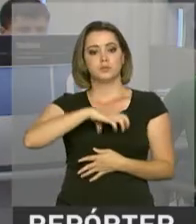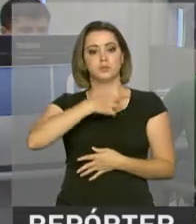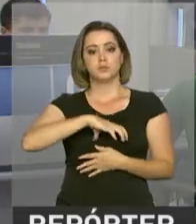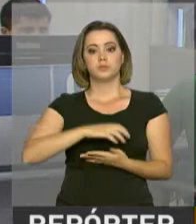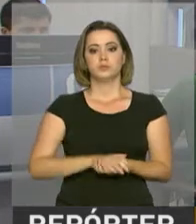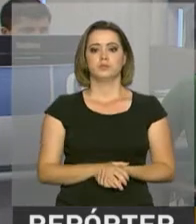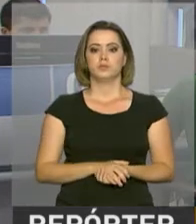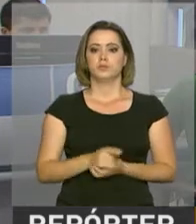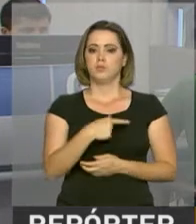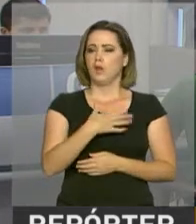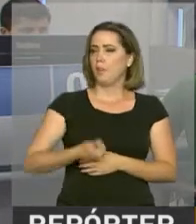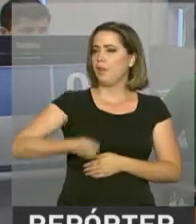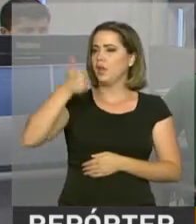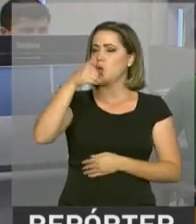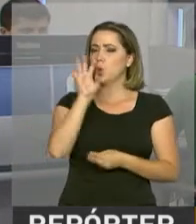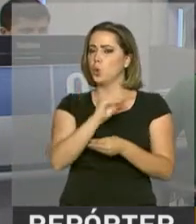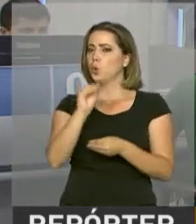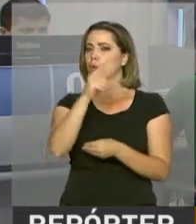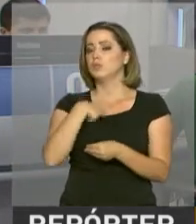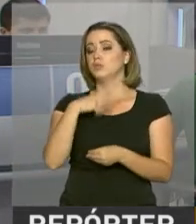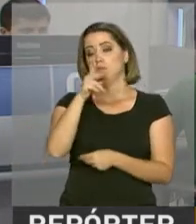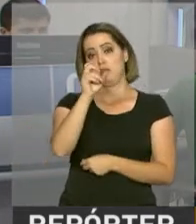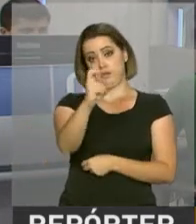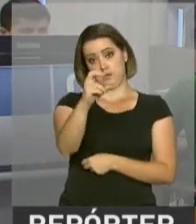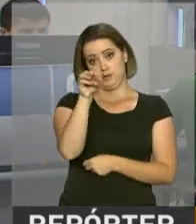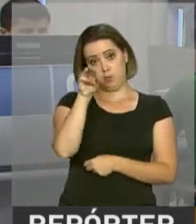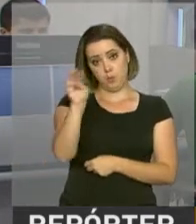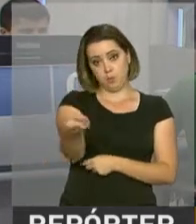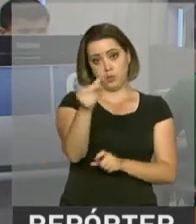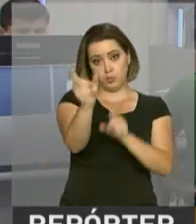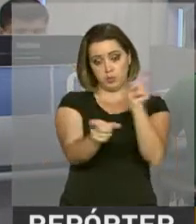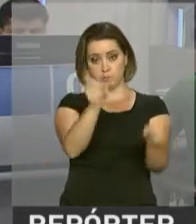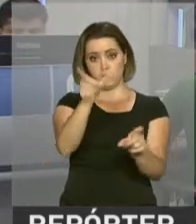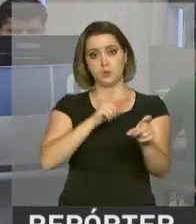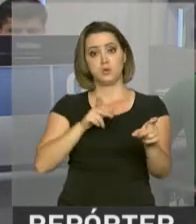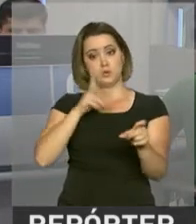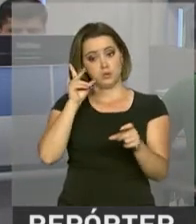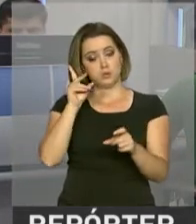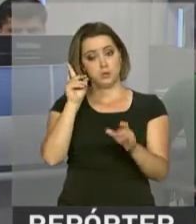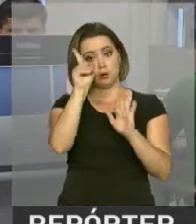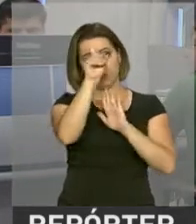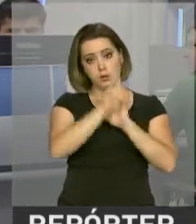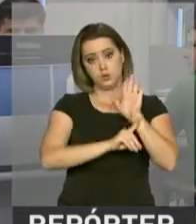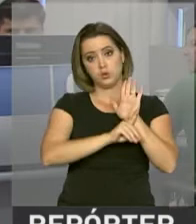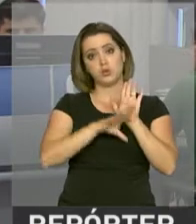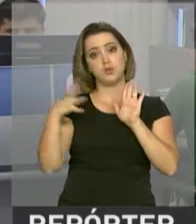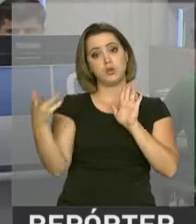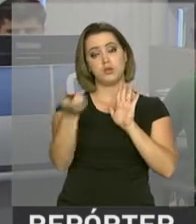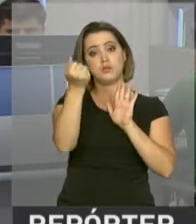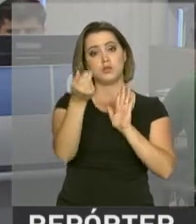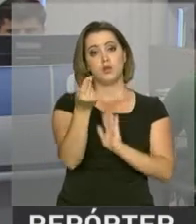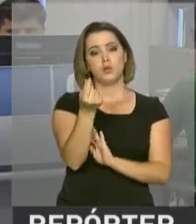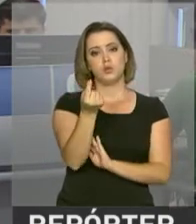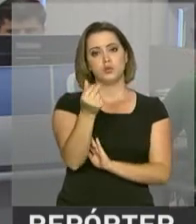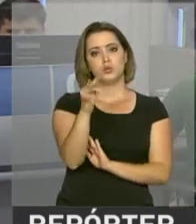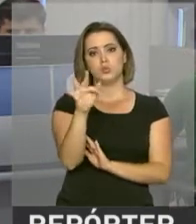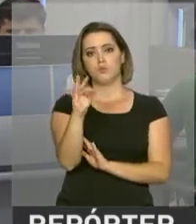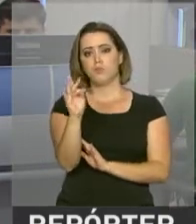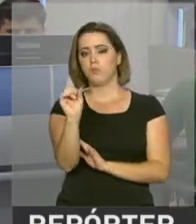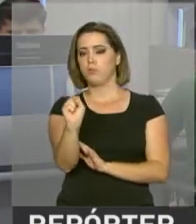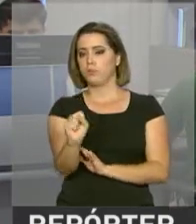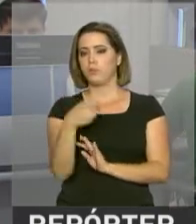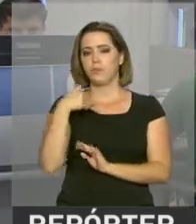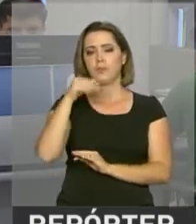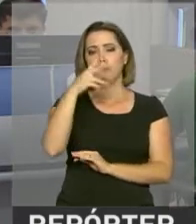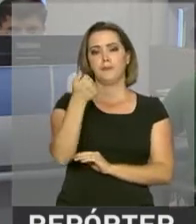melhor atender os cerca de 5 milhões de brasileiros que têm direito a sacar o fgts neste primeiro momento mais de mil